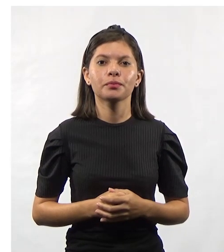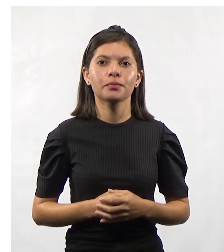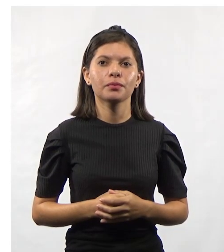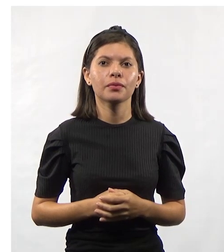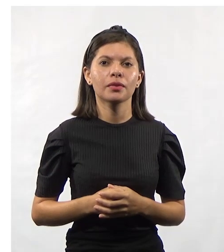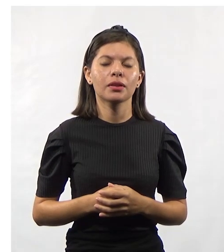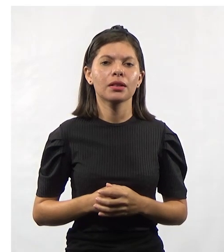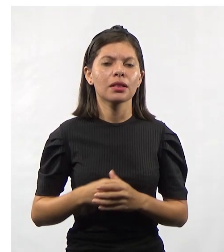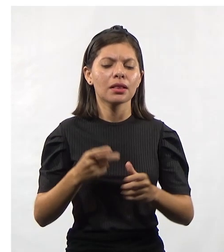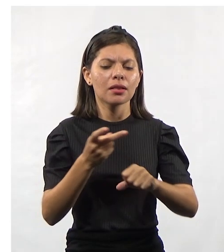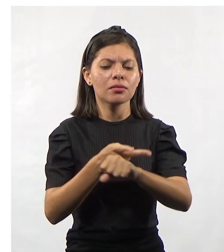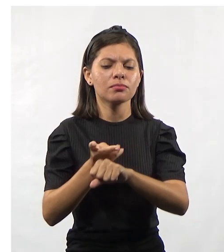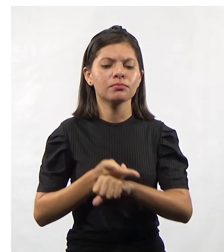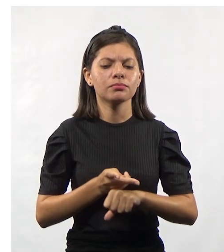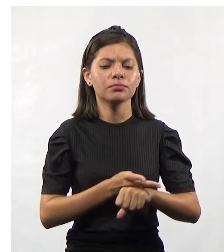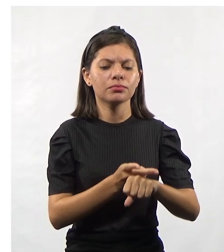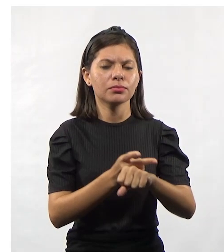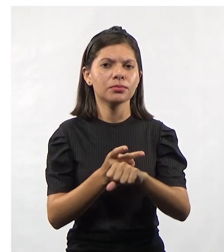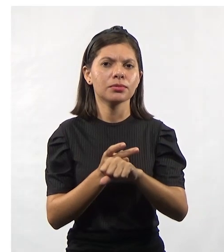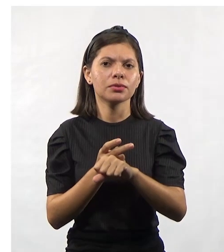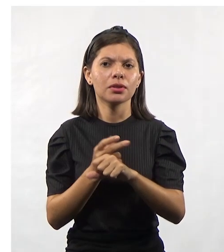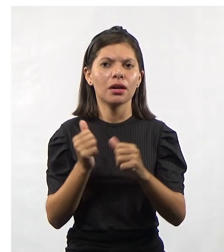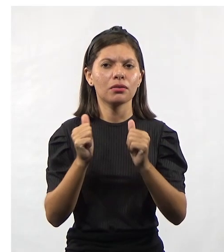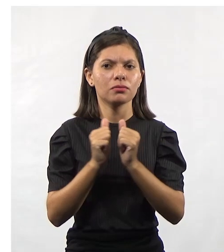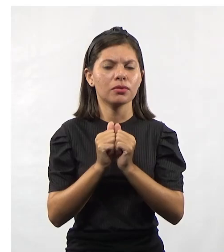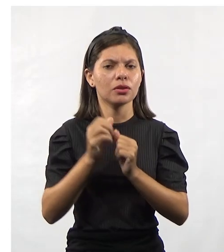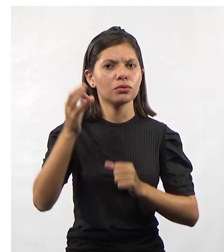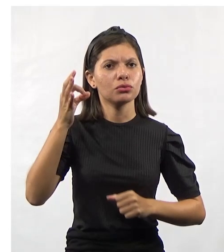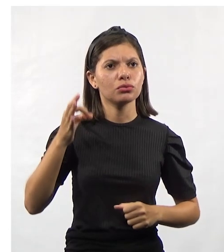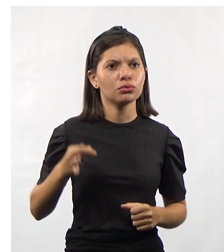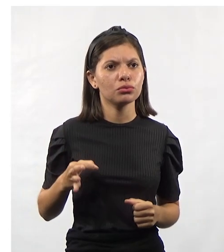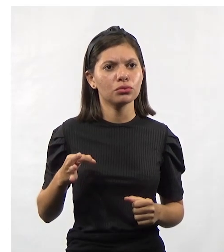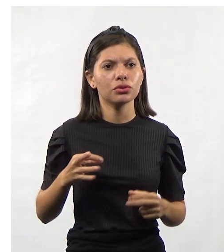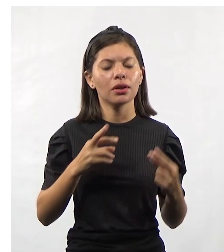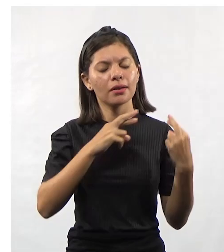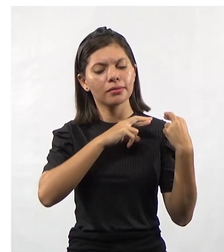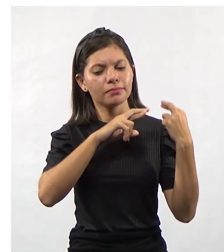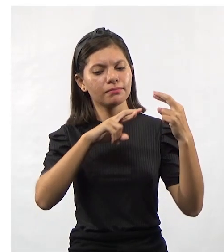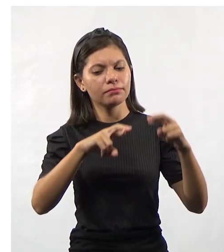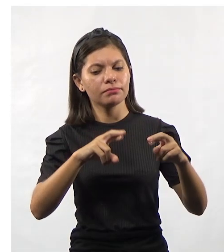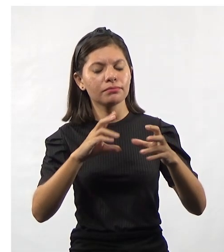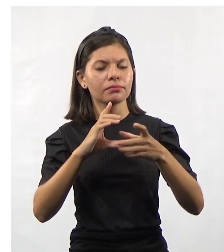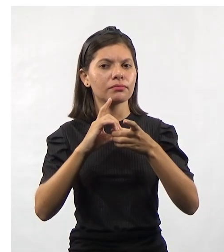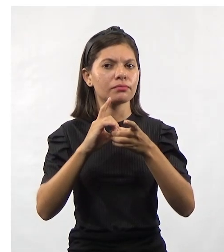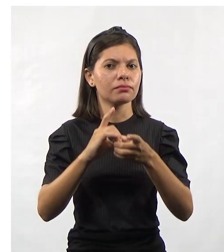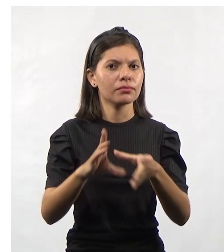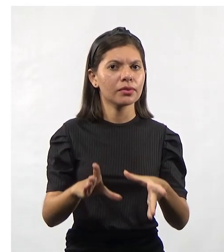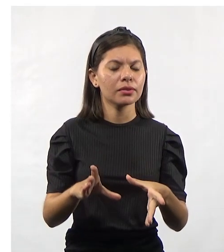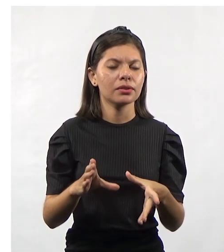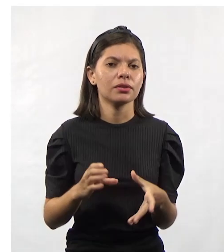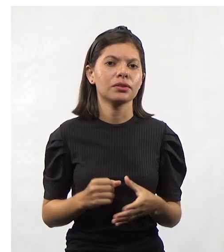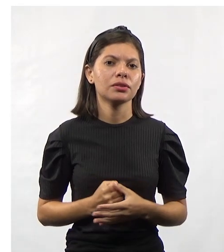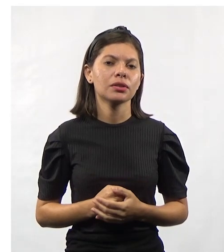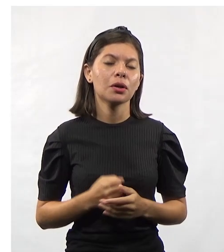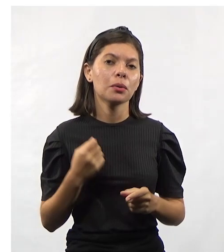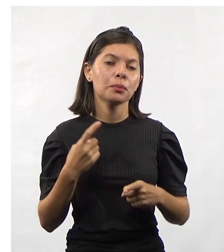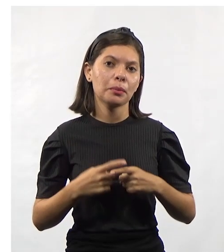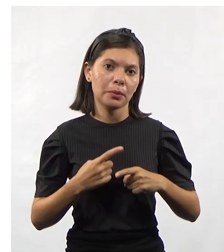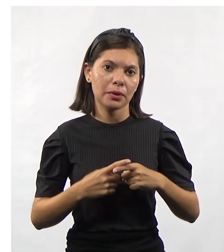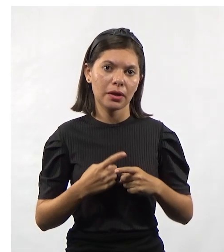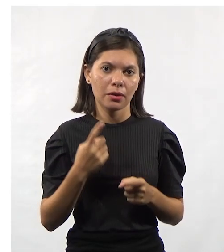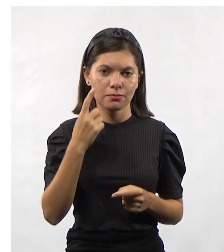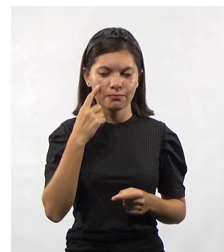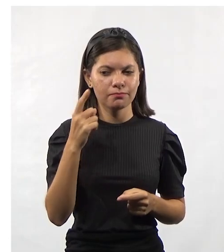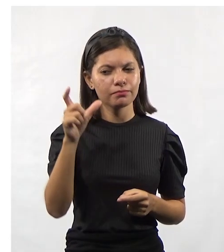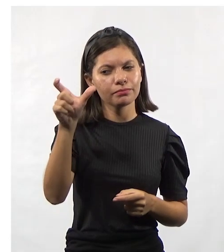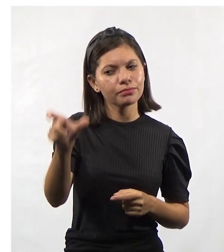de alteridade, a gente vai buscar aí uma convivência justa, respeitosa e democrática, porque,